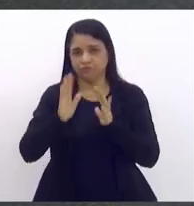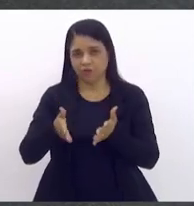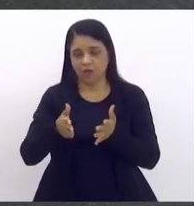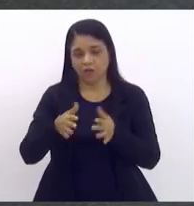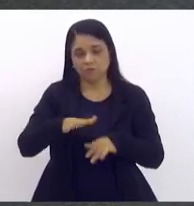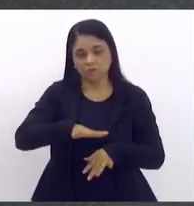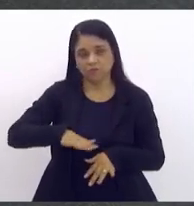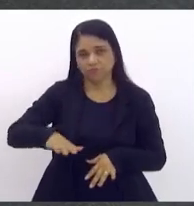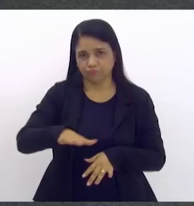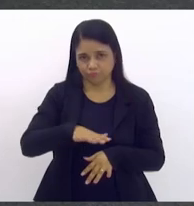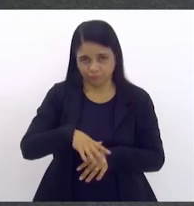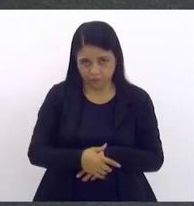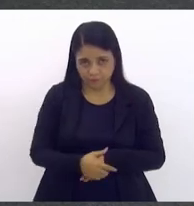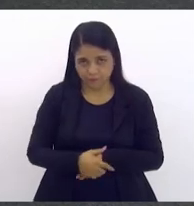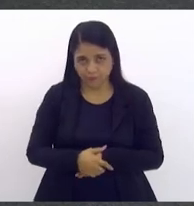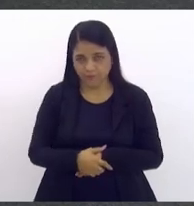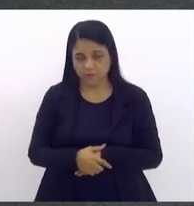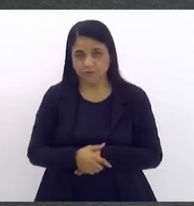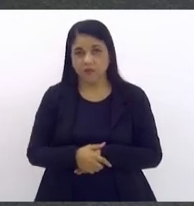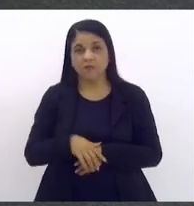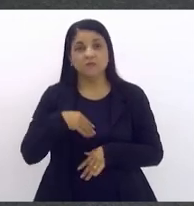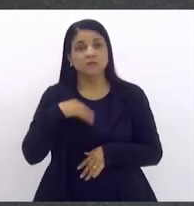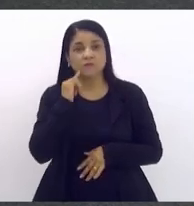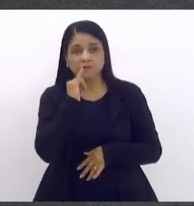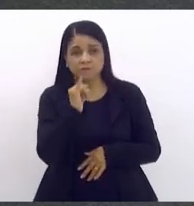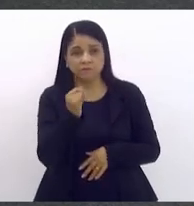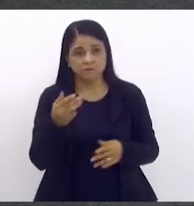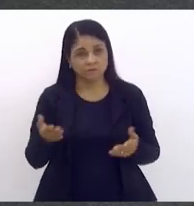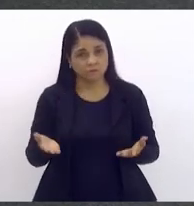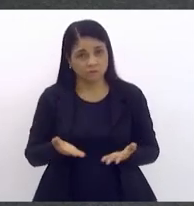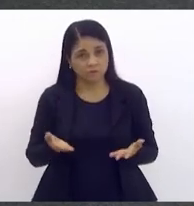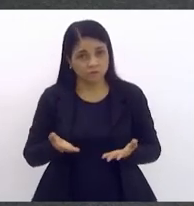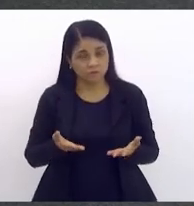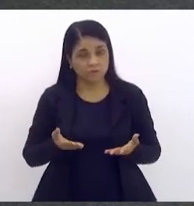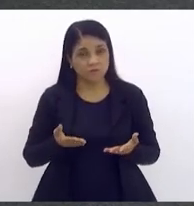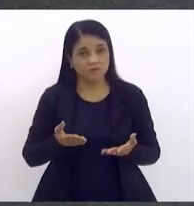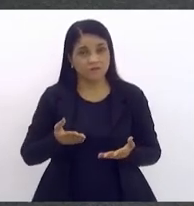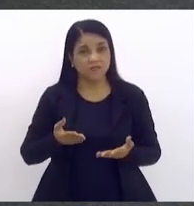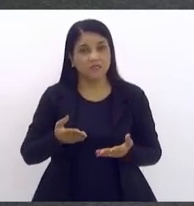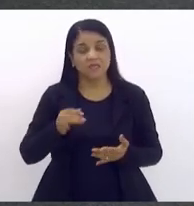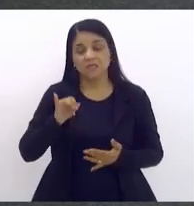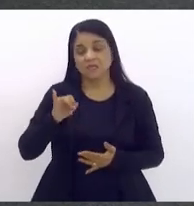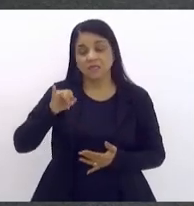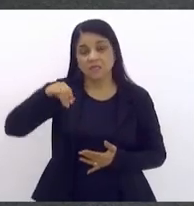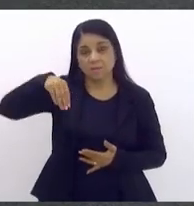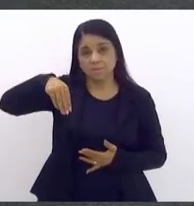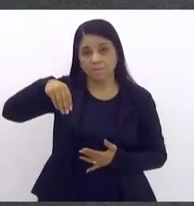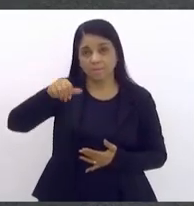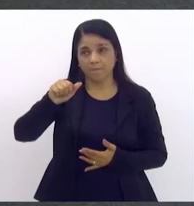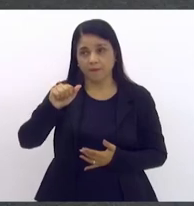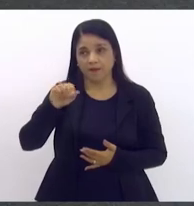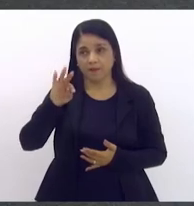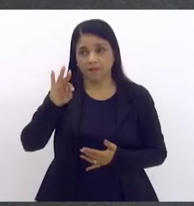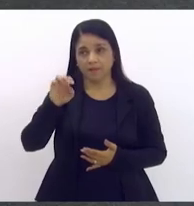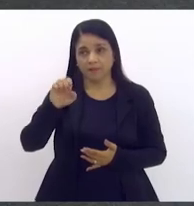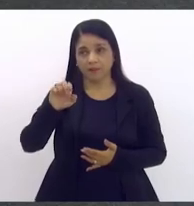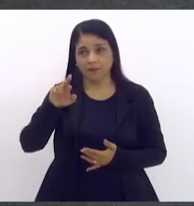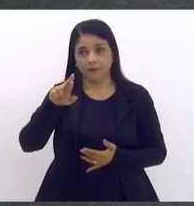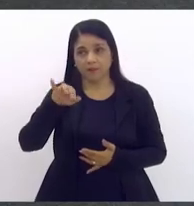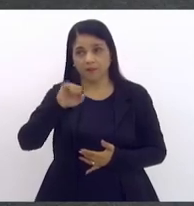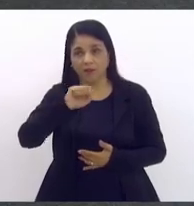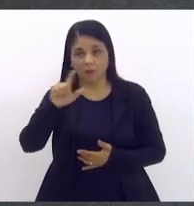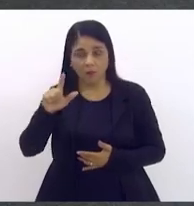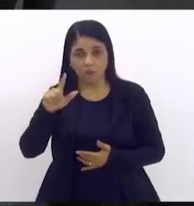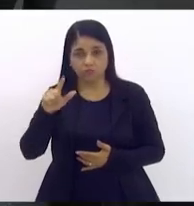espaço físico. Né? O que a gente está falando aqui é sobre a questão do imaterial, né? Do intangível.